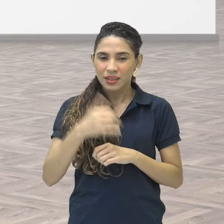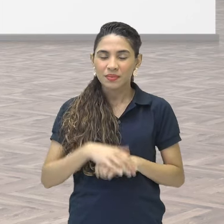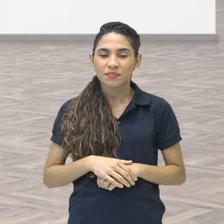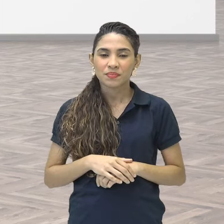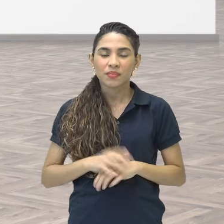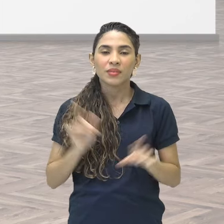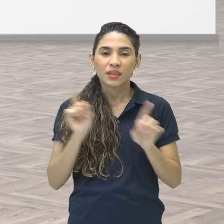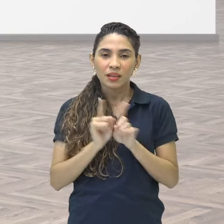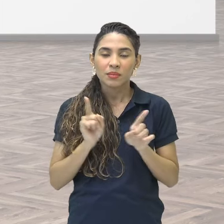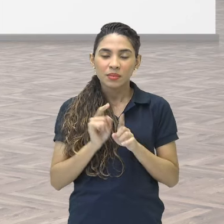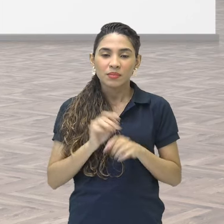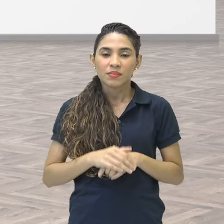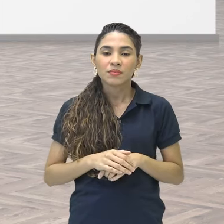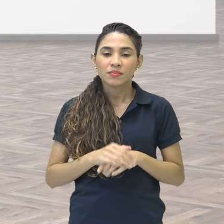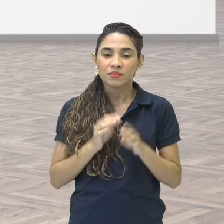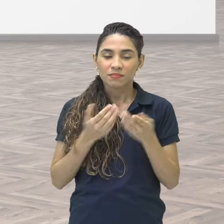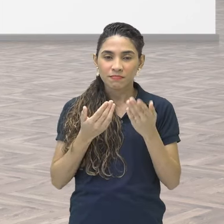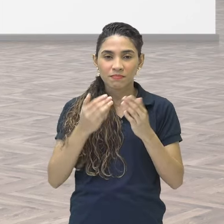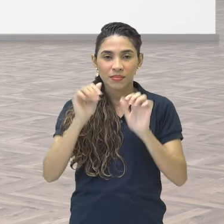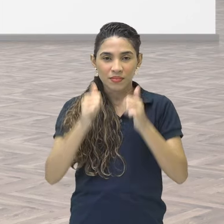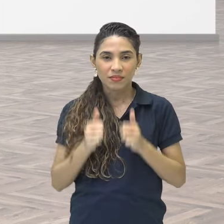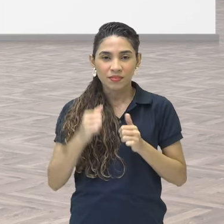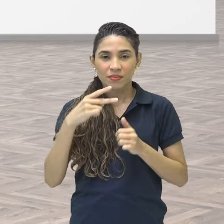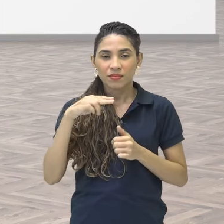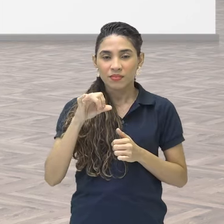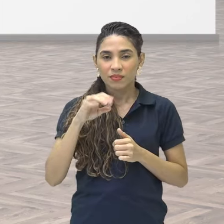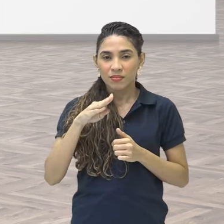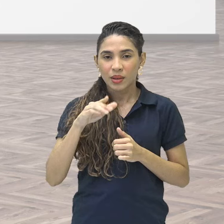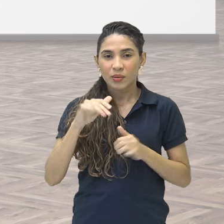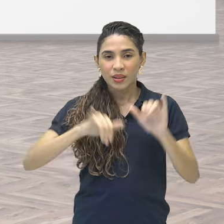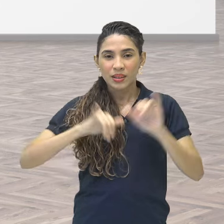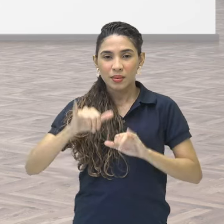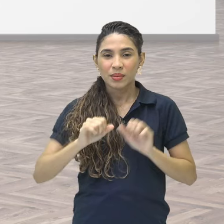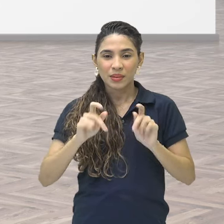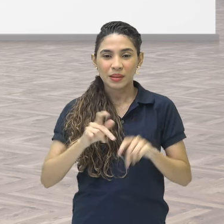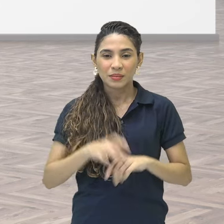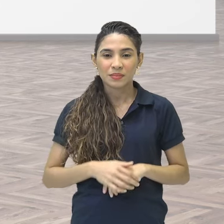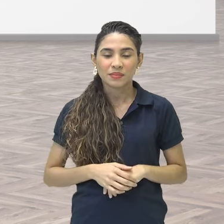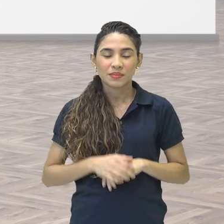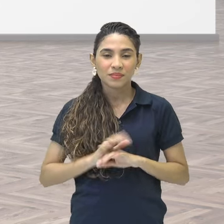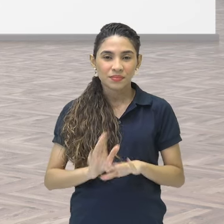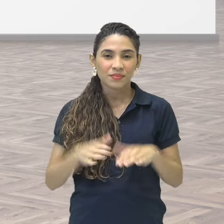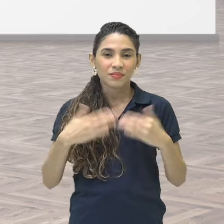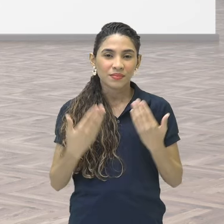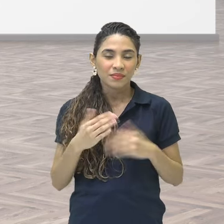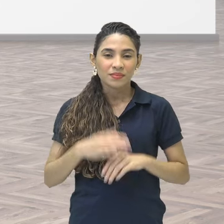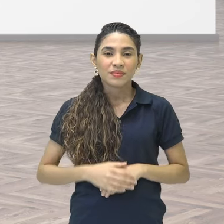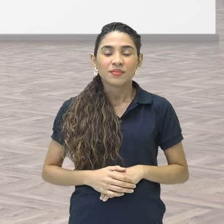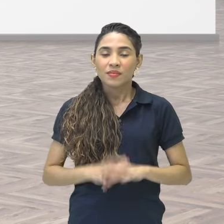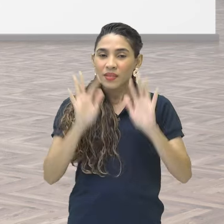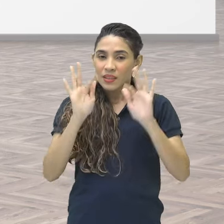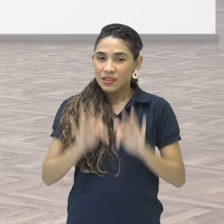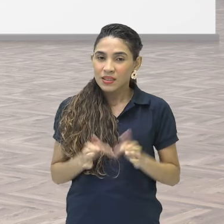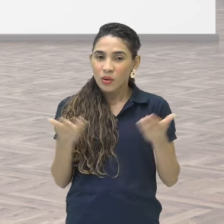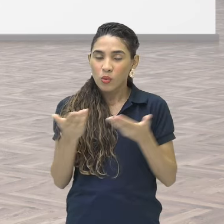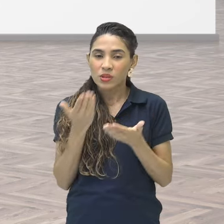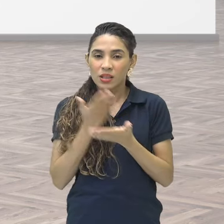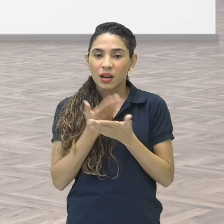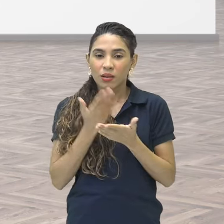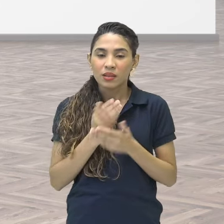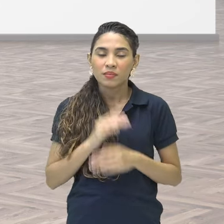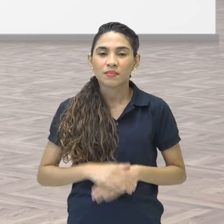Então, eles também foram laureados com o Prêmio Nobel de Química. Certo, pessoal? Então, por aqui eu encerro a nossa